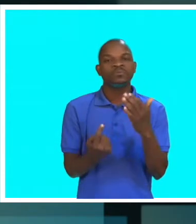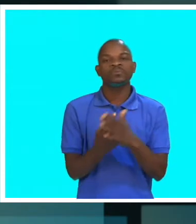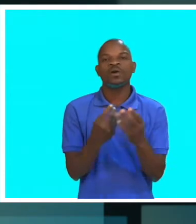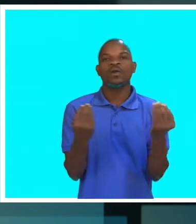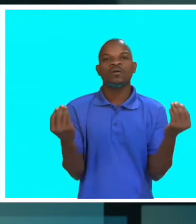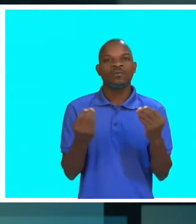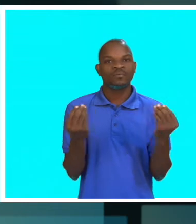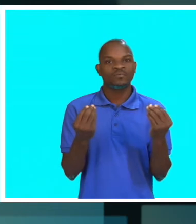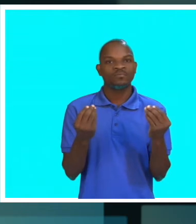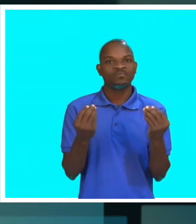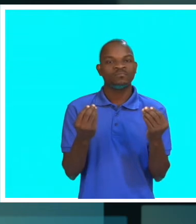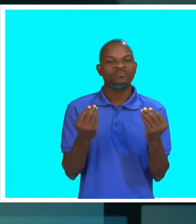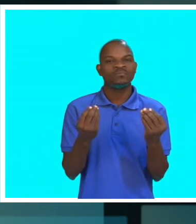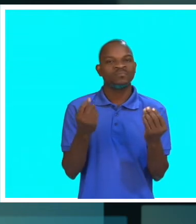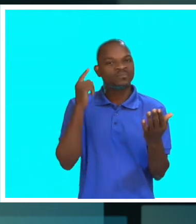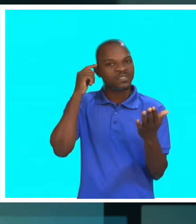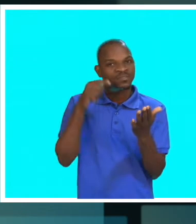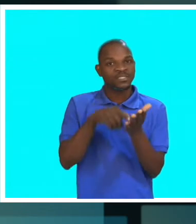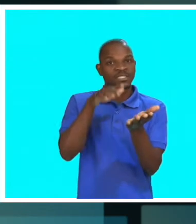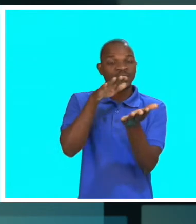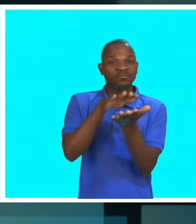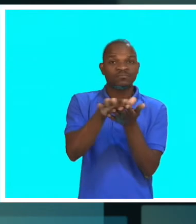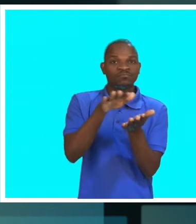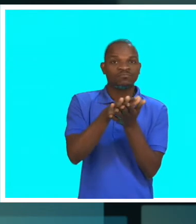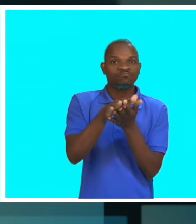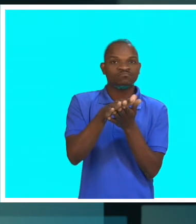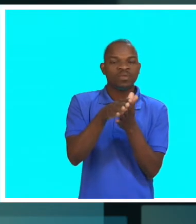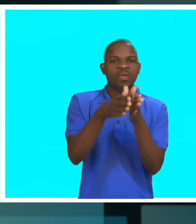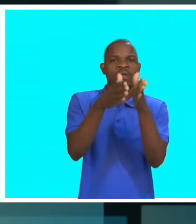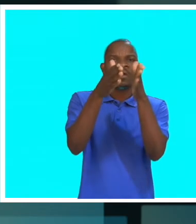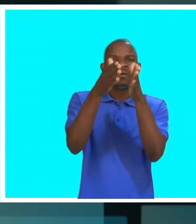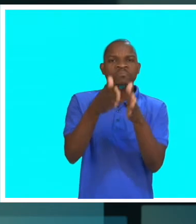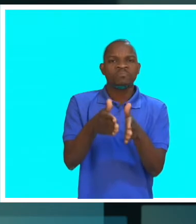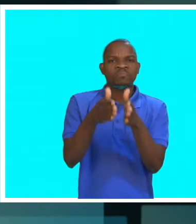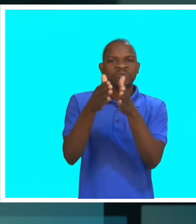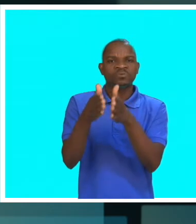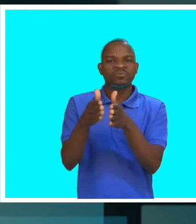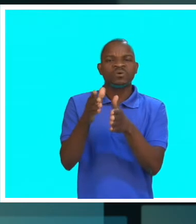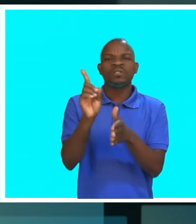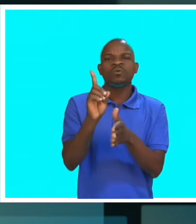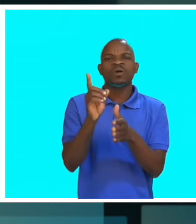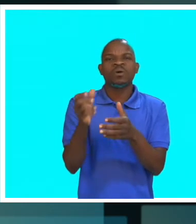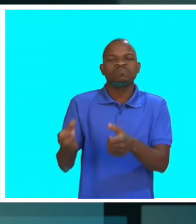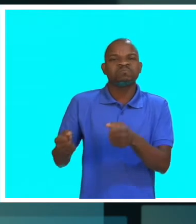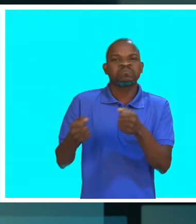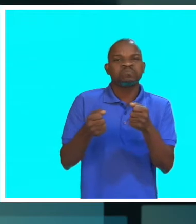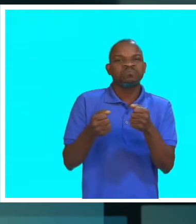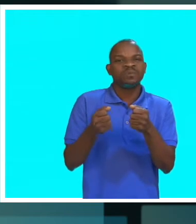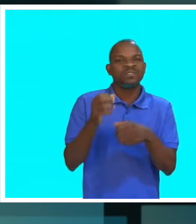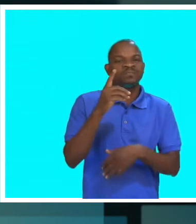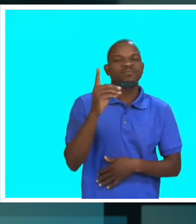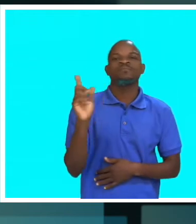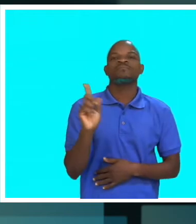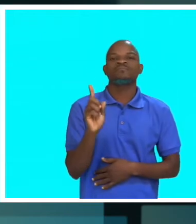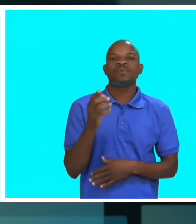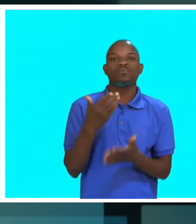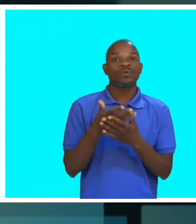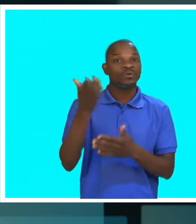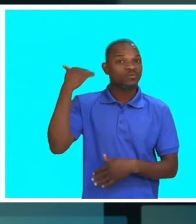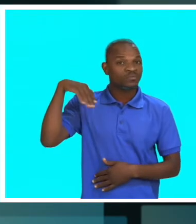foi consequência de explicar que as pessoas não são portadoras. Porque, na altura,